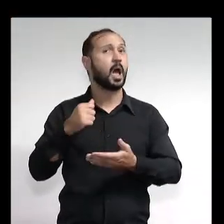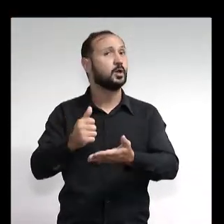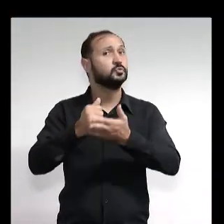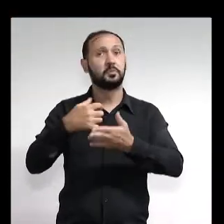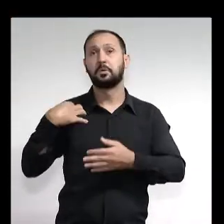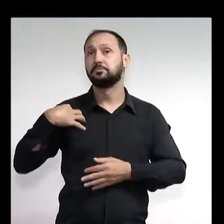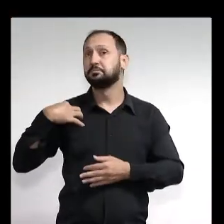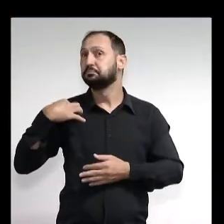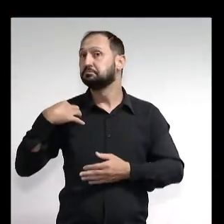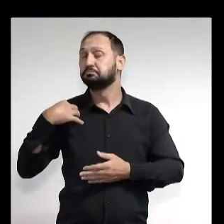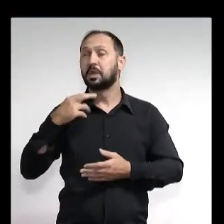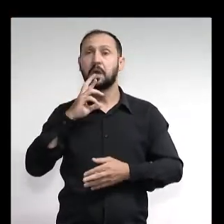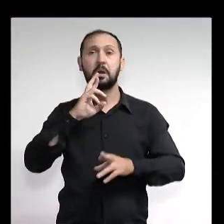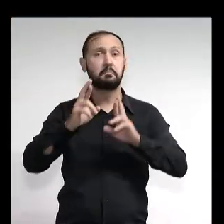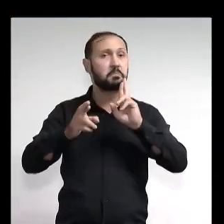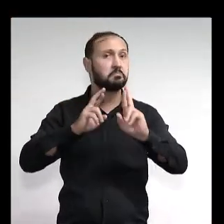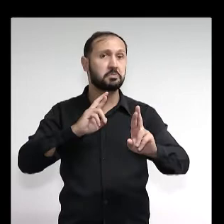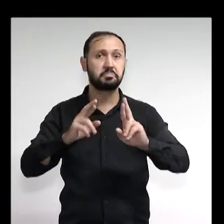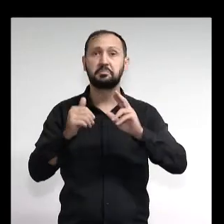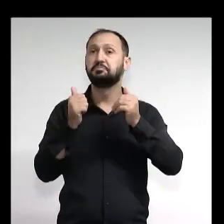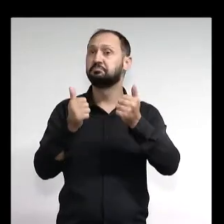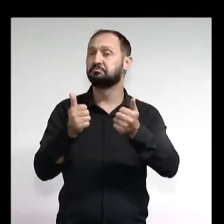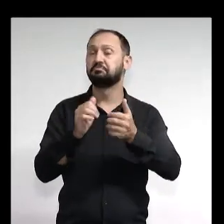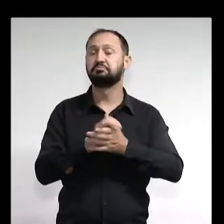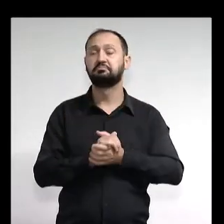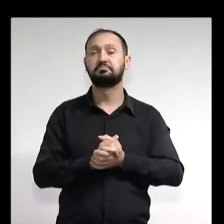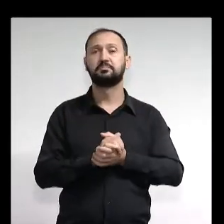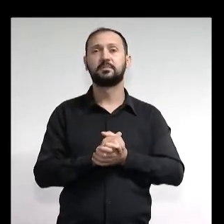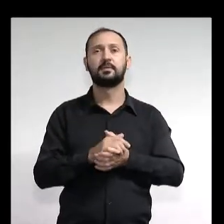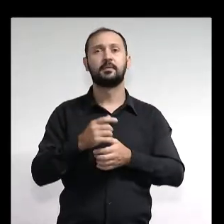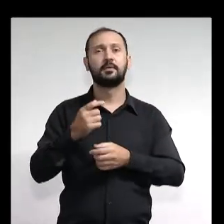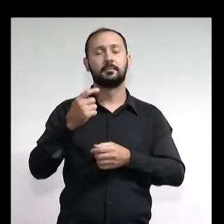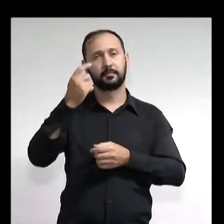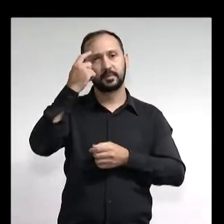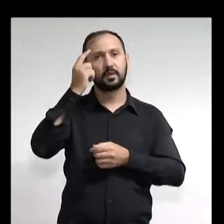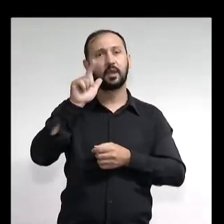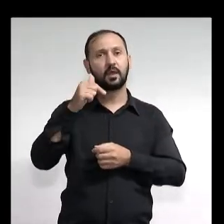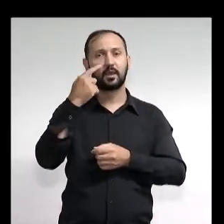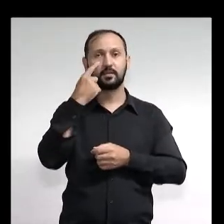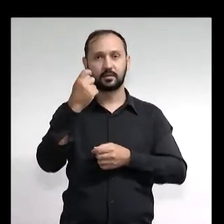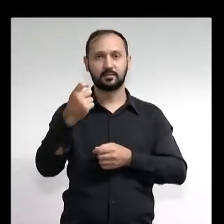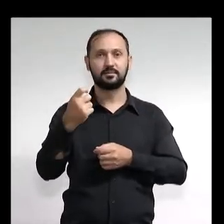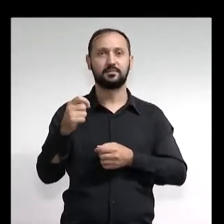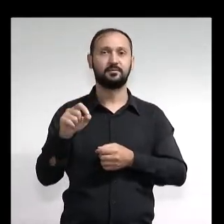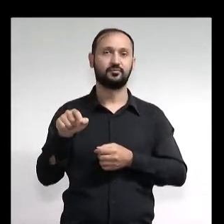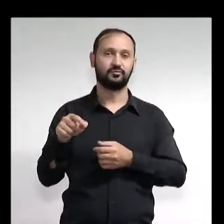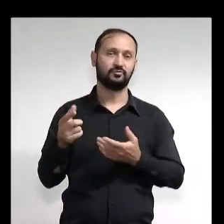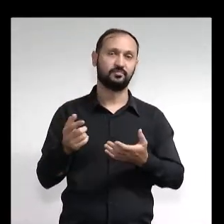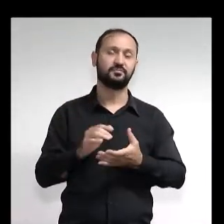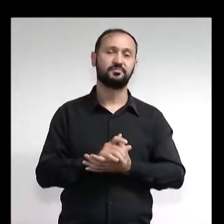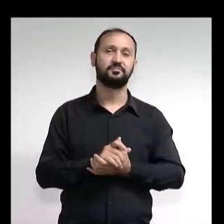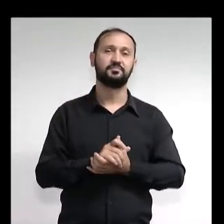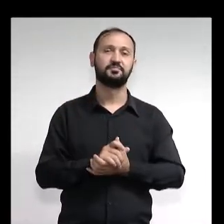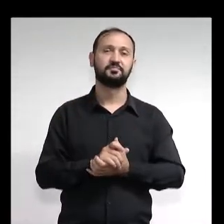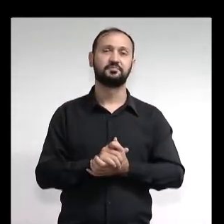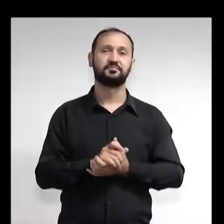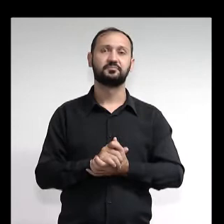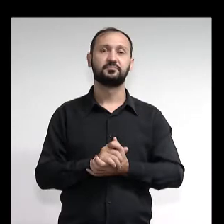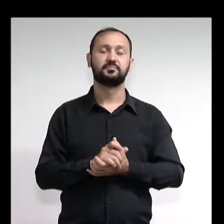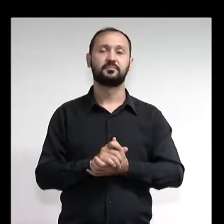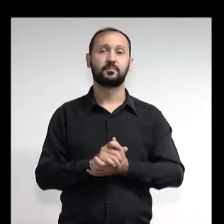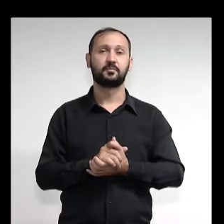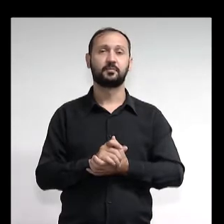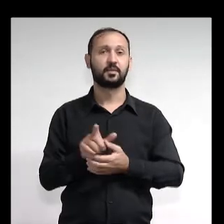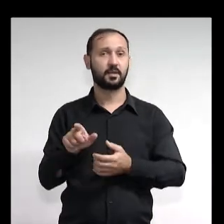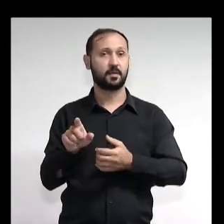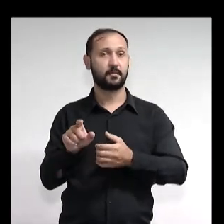Os professores, eles foram bem solícitos em responder. Eles acharam interessantes